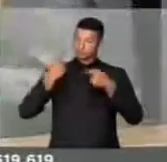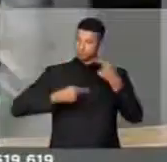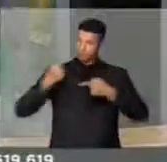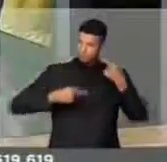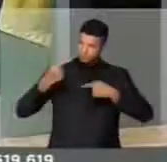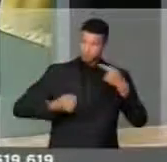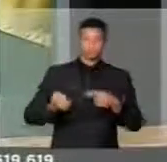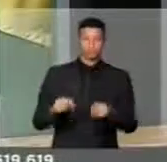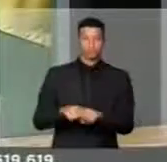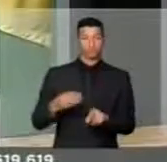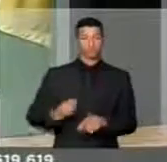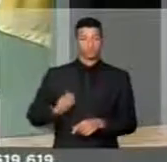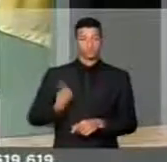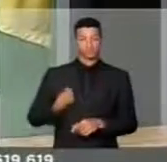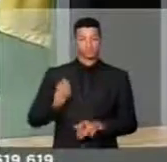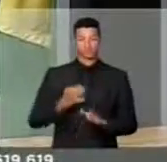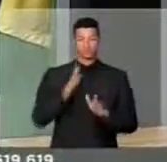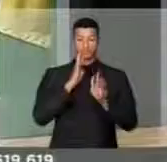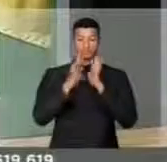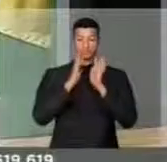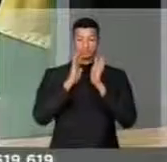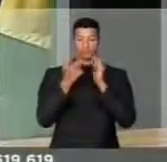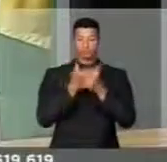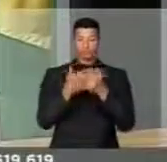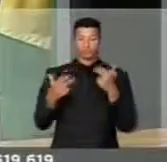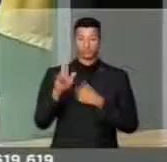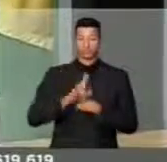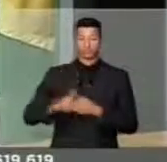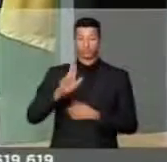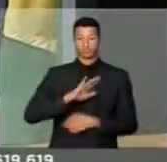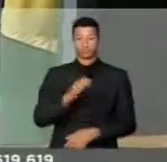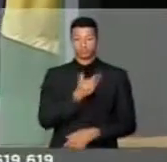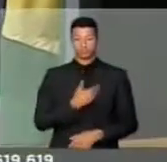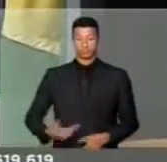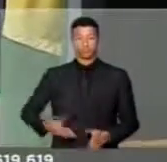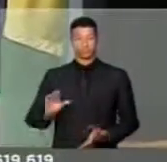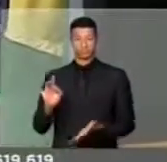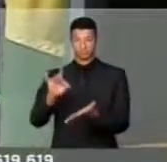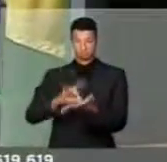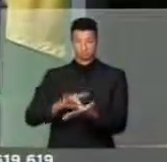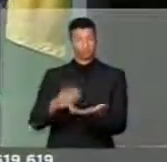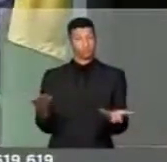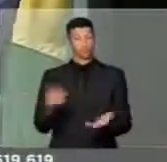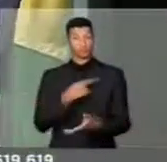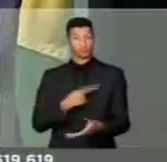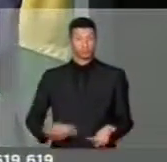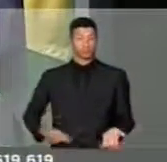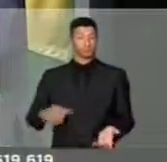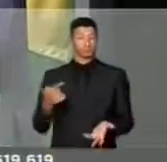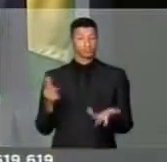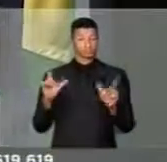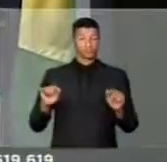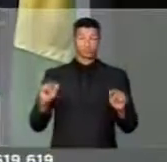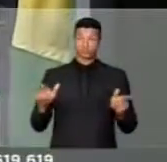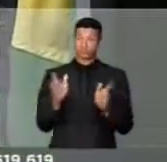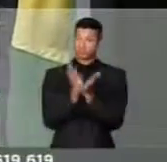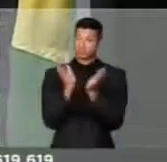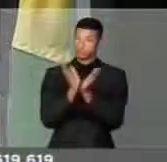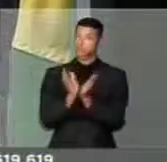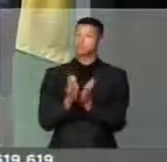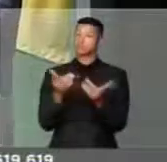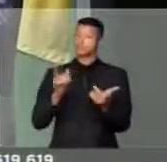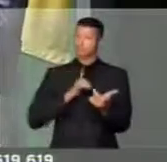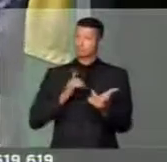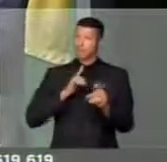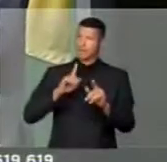presente nas redes sociais, Utilidade Pública Original. Senhor Presidente, esse grupo, ele